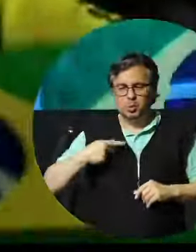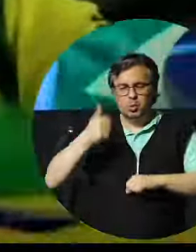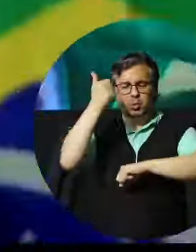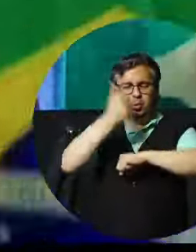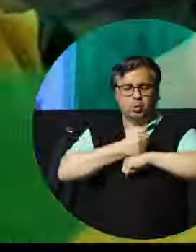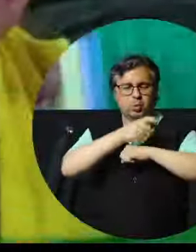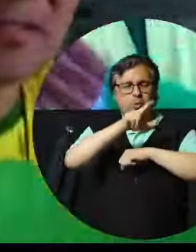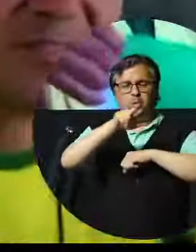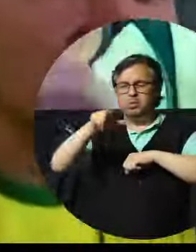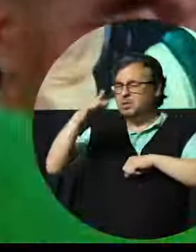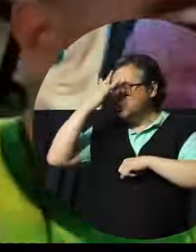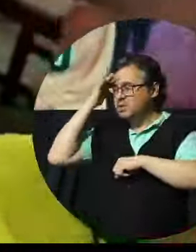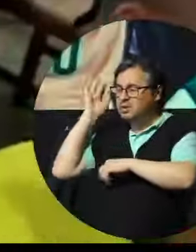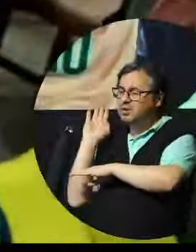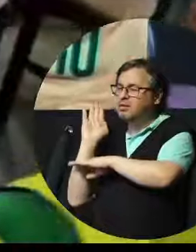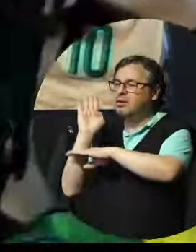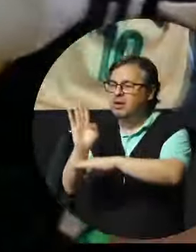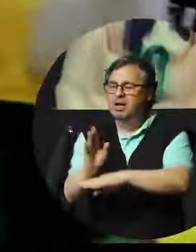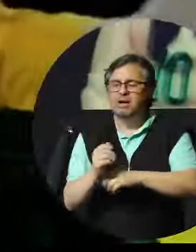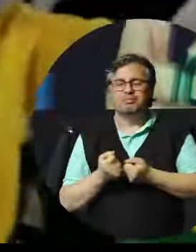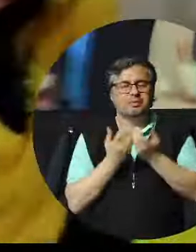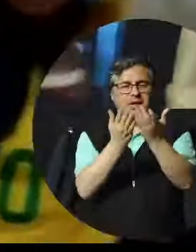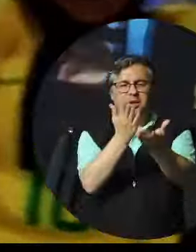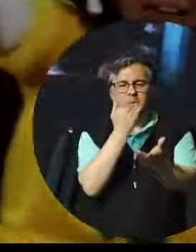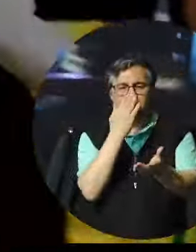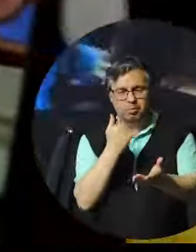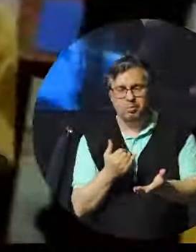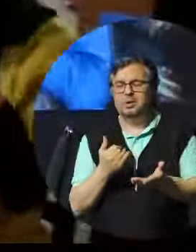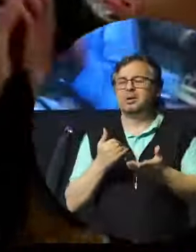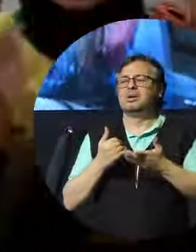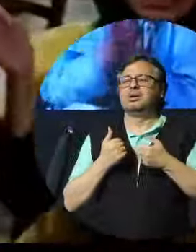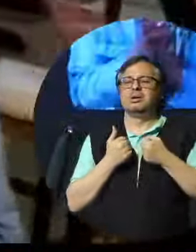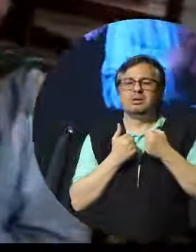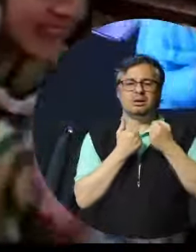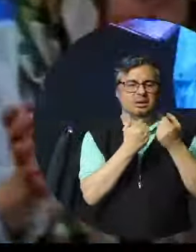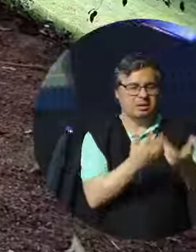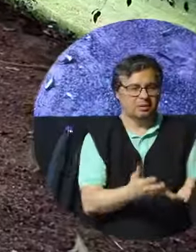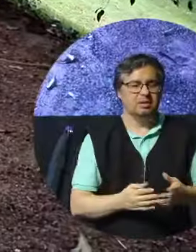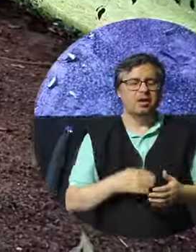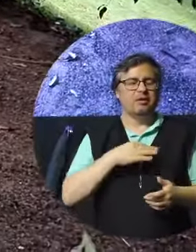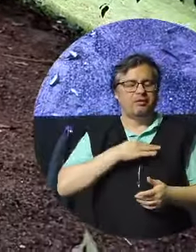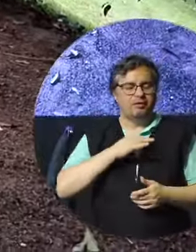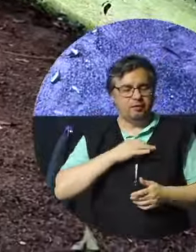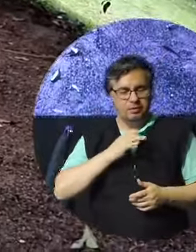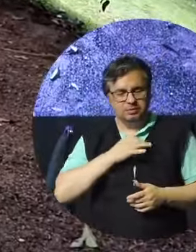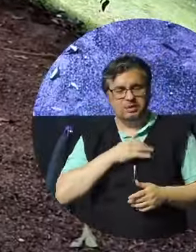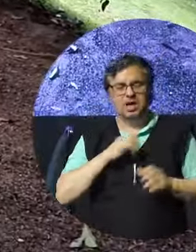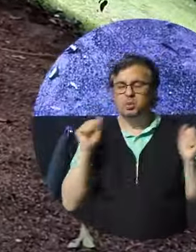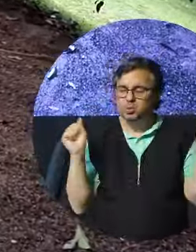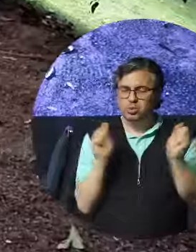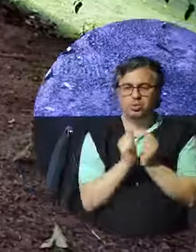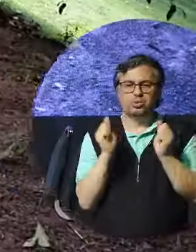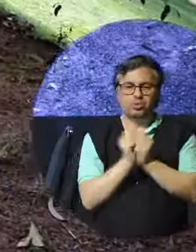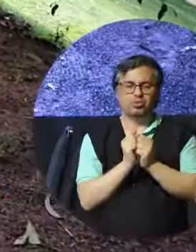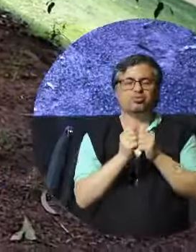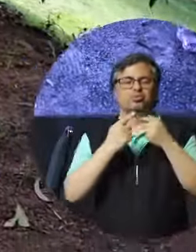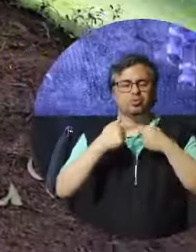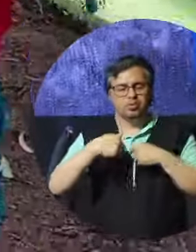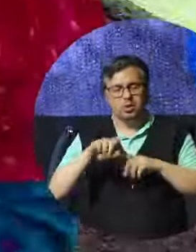Você que tem ido lá, levado o seu alimento, que tem visitado, que tem sido voluntário, juntos